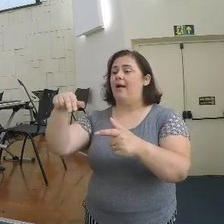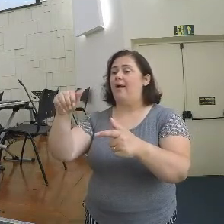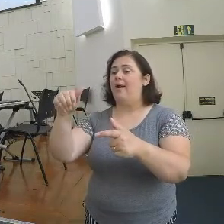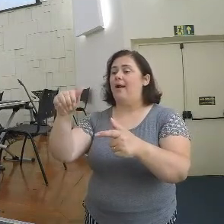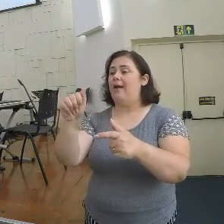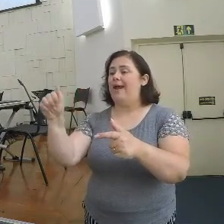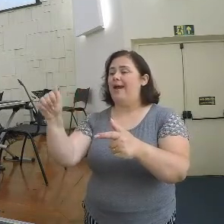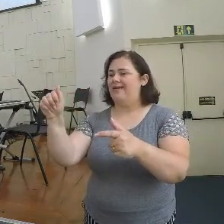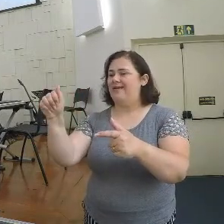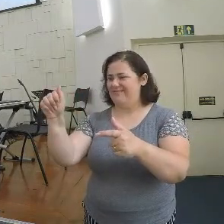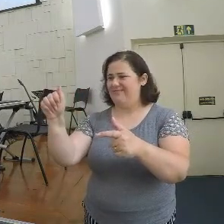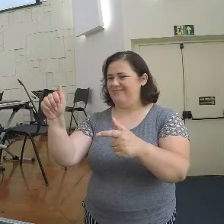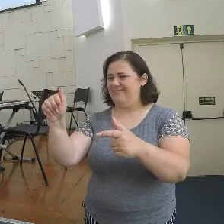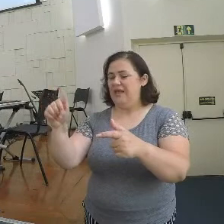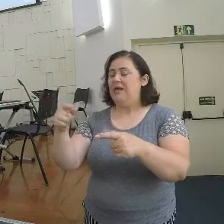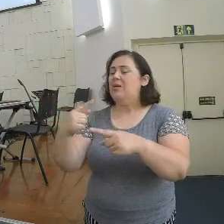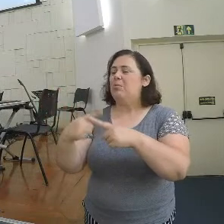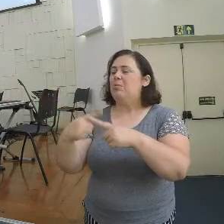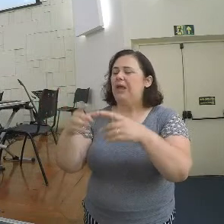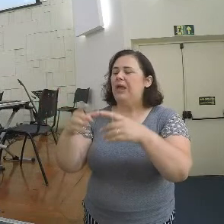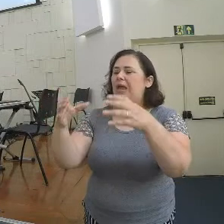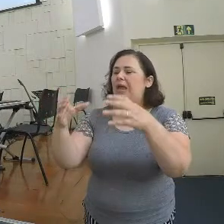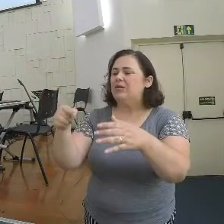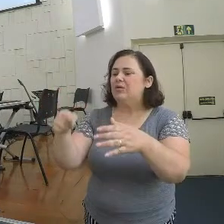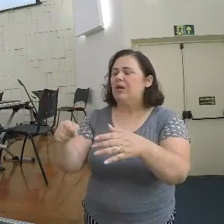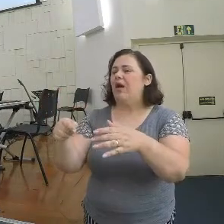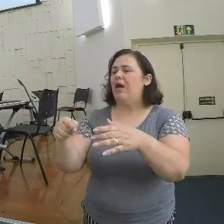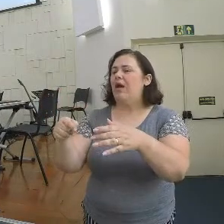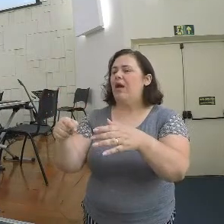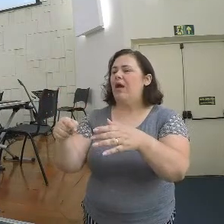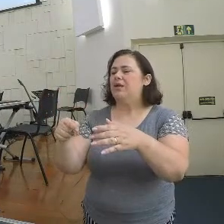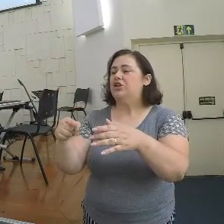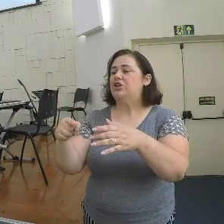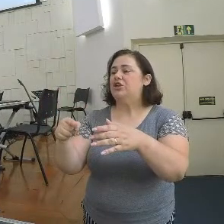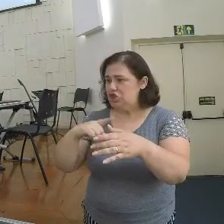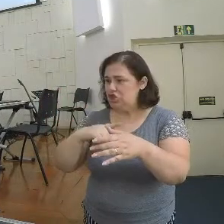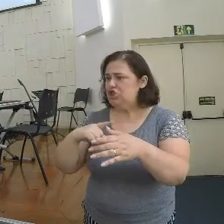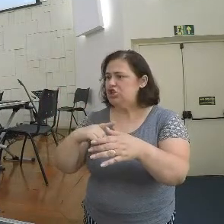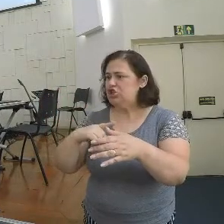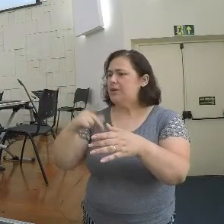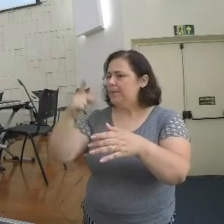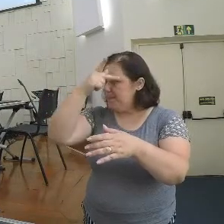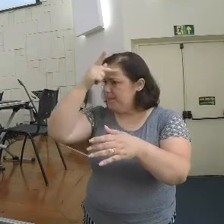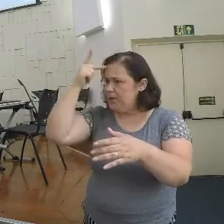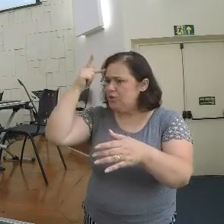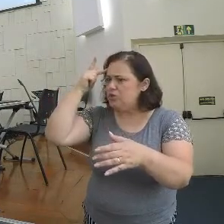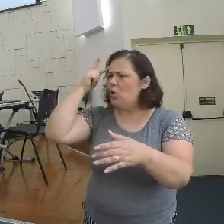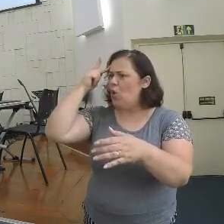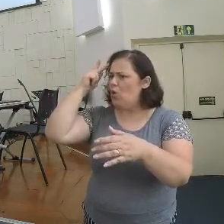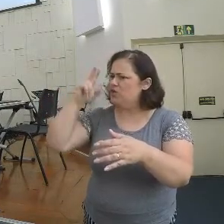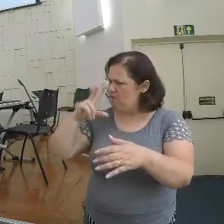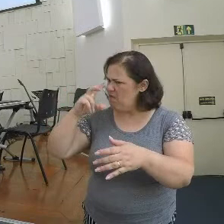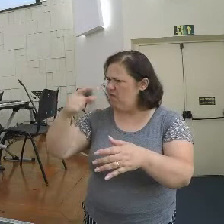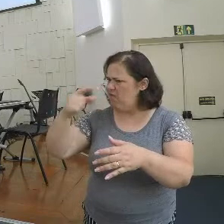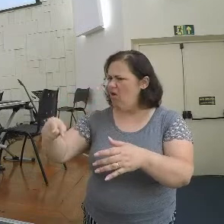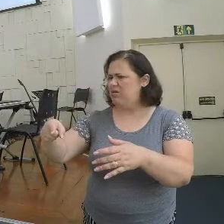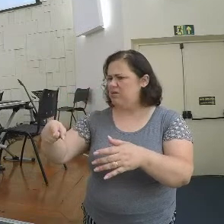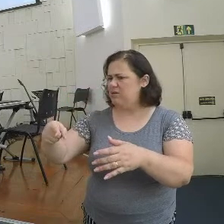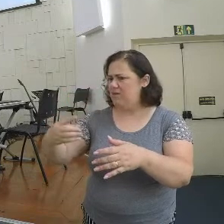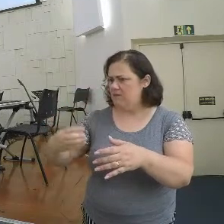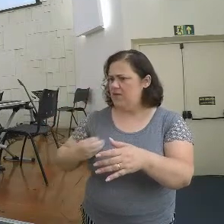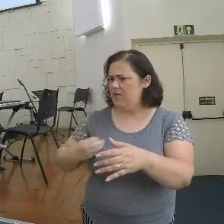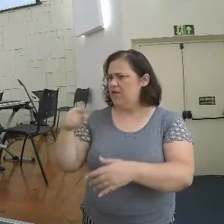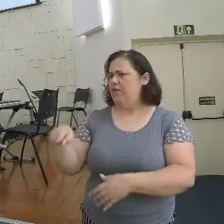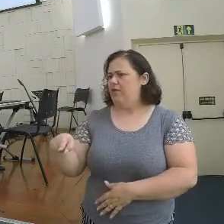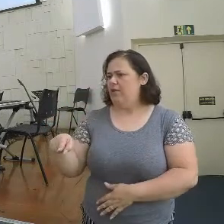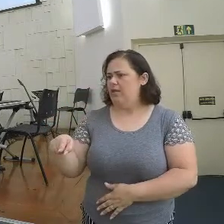povo fraco do ponto de vista militar para enfrentar o Egito, porque vocês encararam um deserto e não é possível que uma